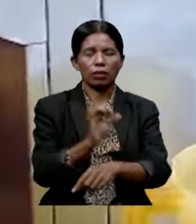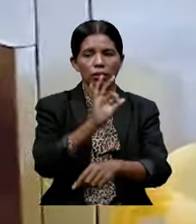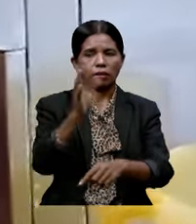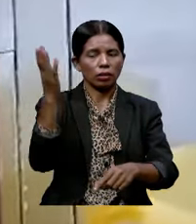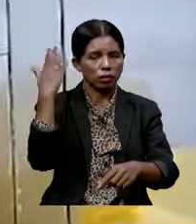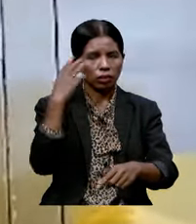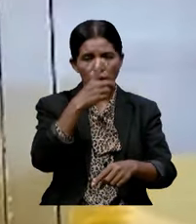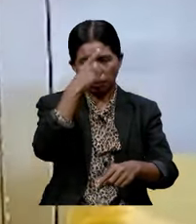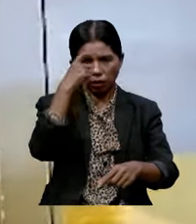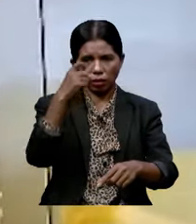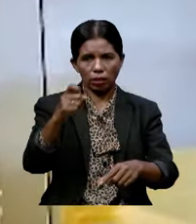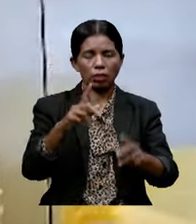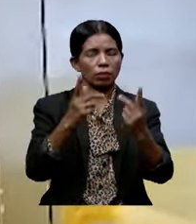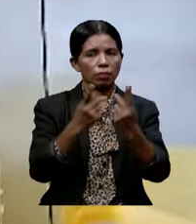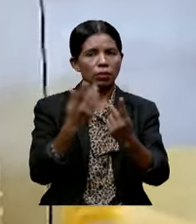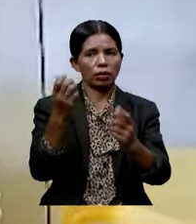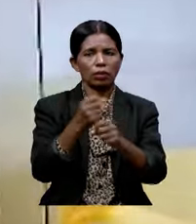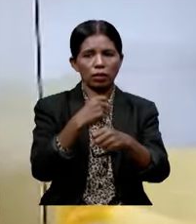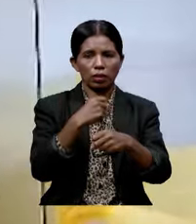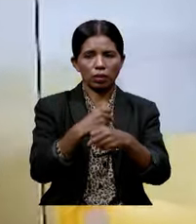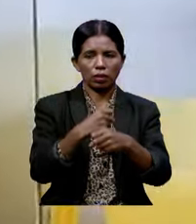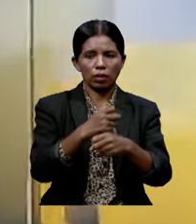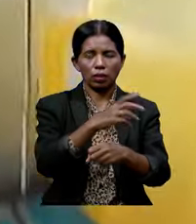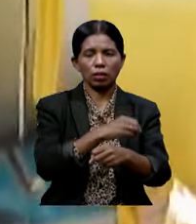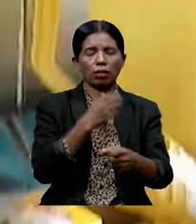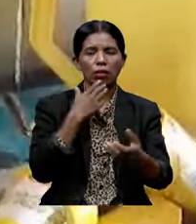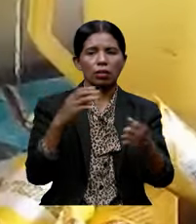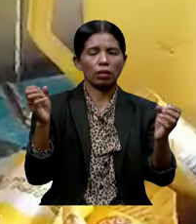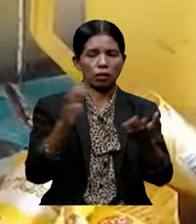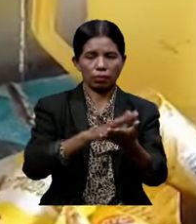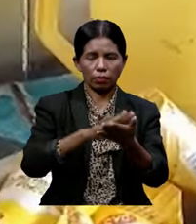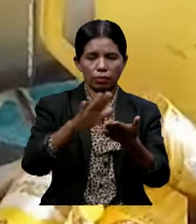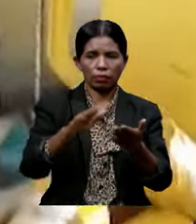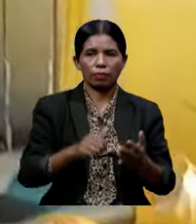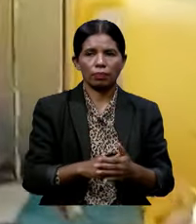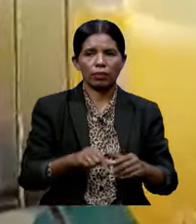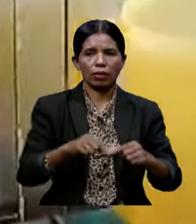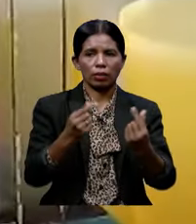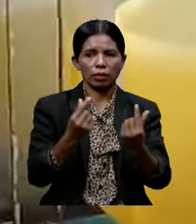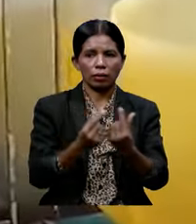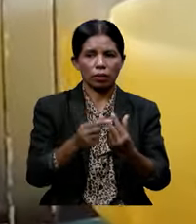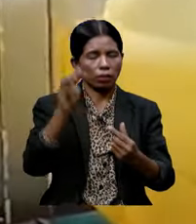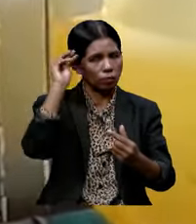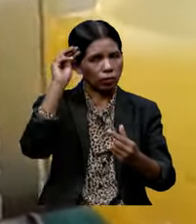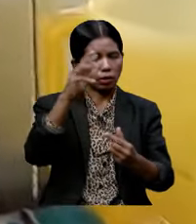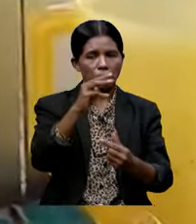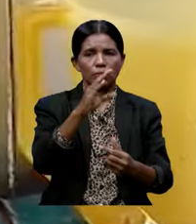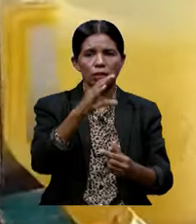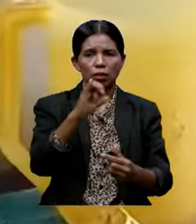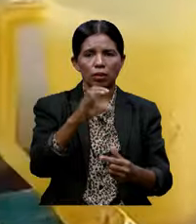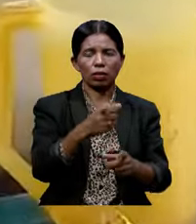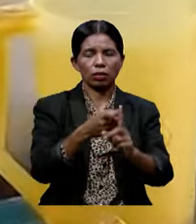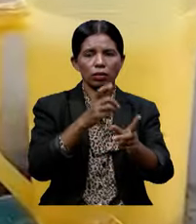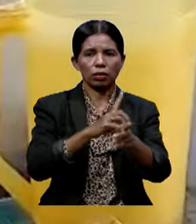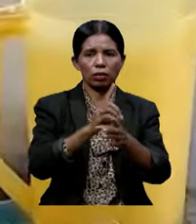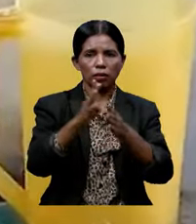também desconfia companhia refere à produção zelado na be la higiene. Também né, equipa conjunta Ministério do Comércio na Indústria e Rússia